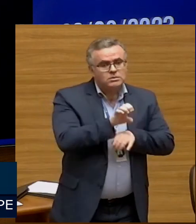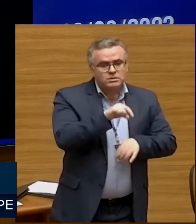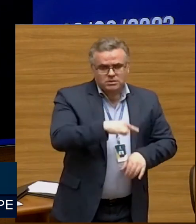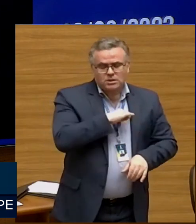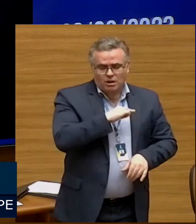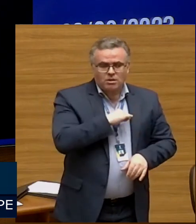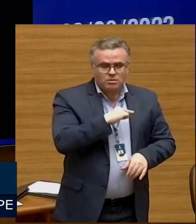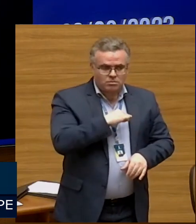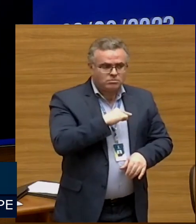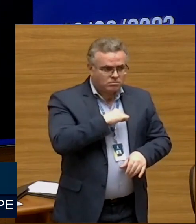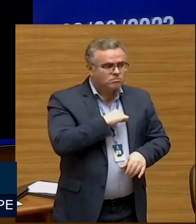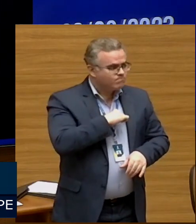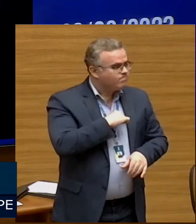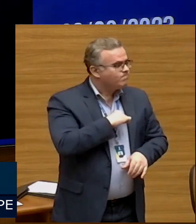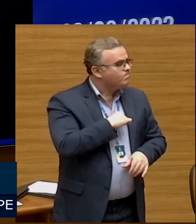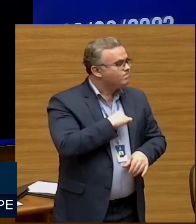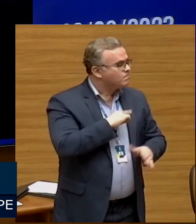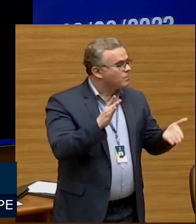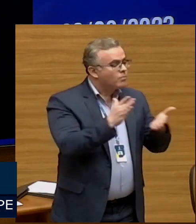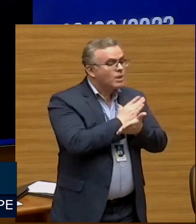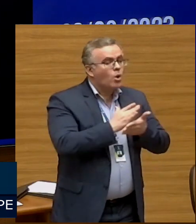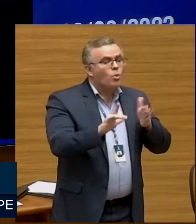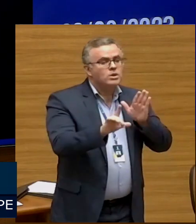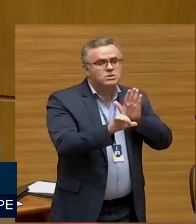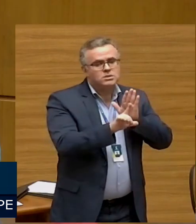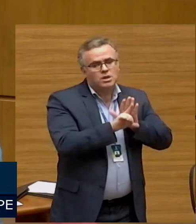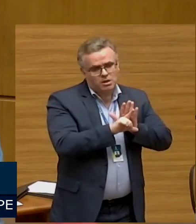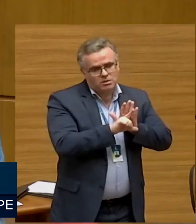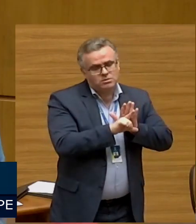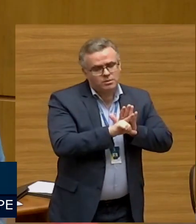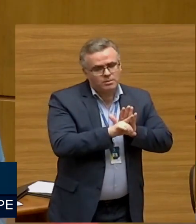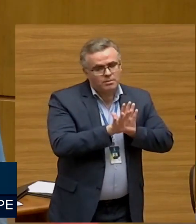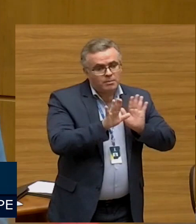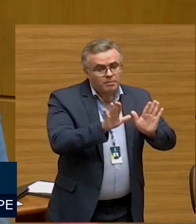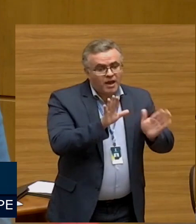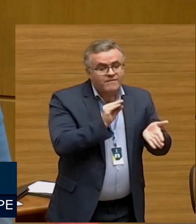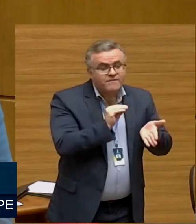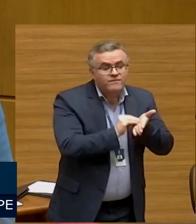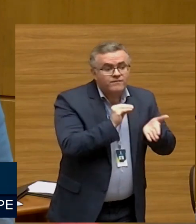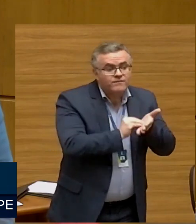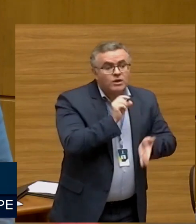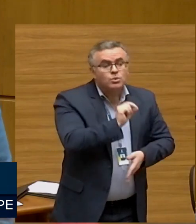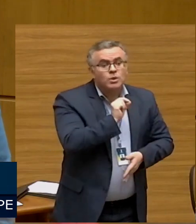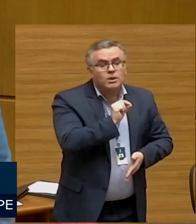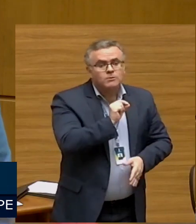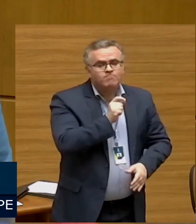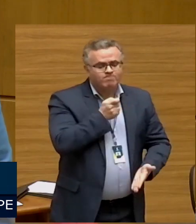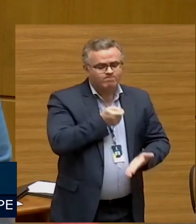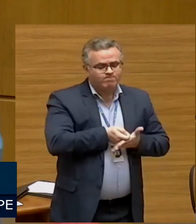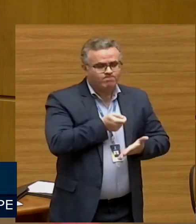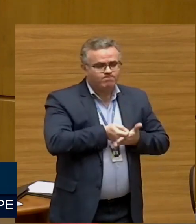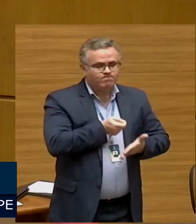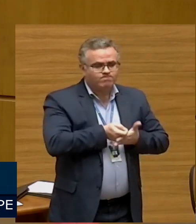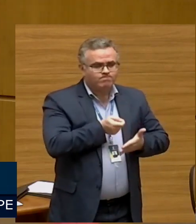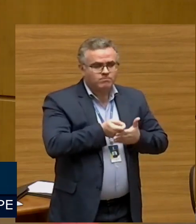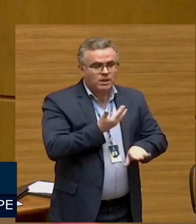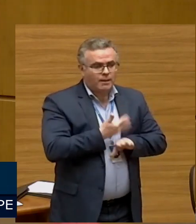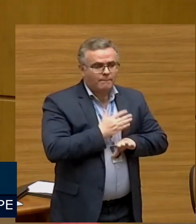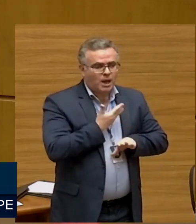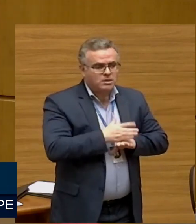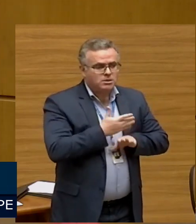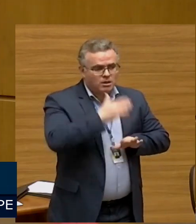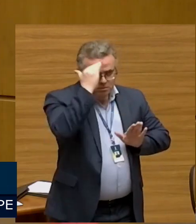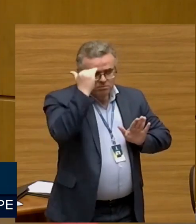Estado, nós temos também algumas leis. E o que é que nos falta? A efetivação na prática dessas leis.